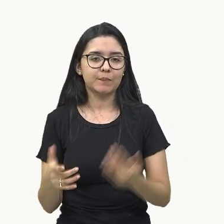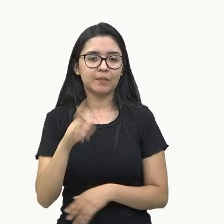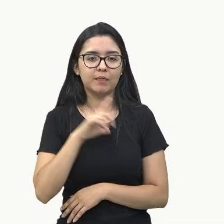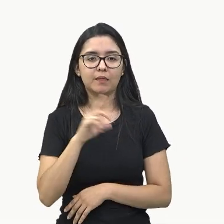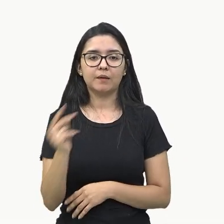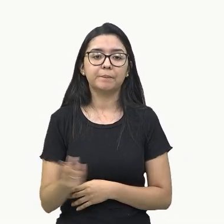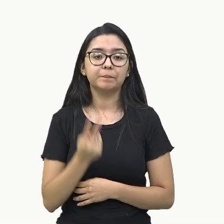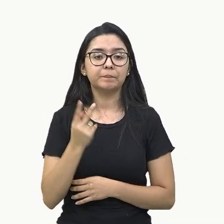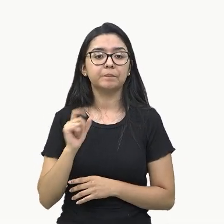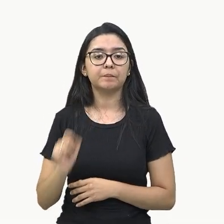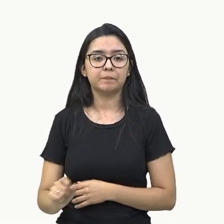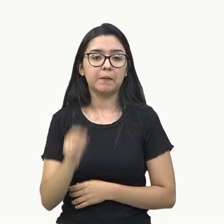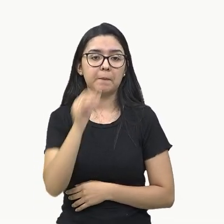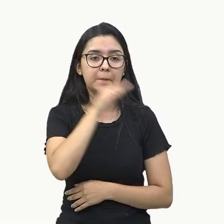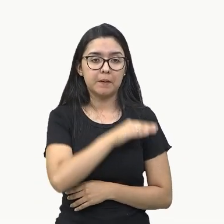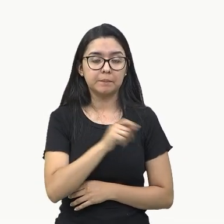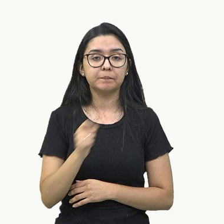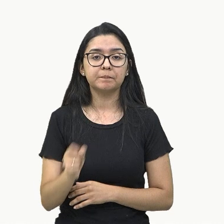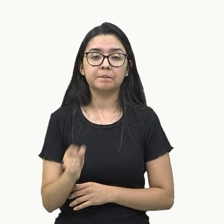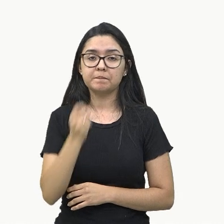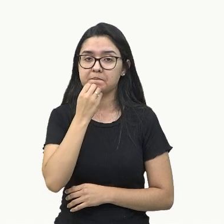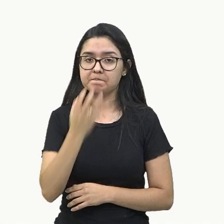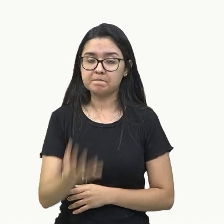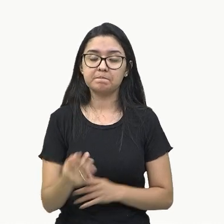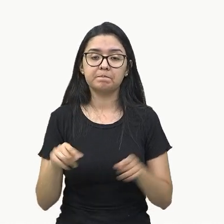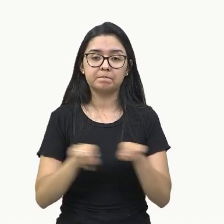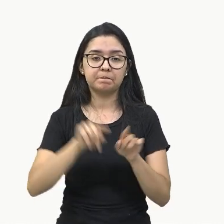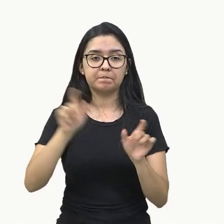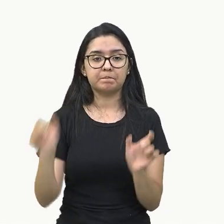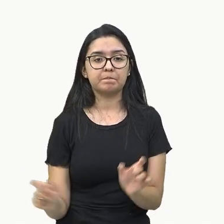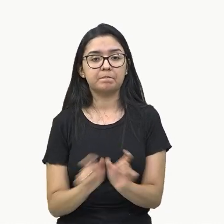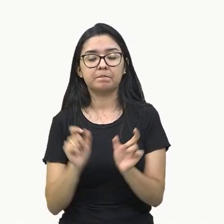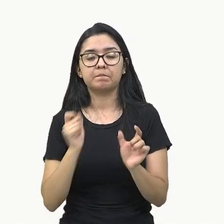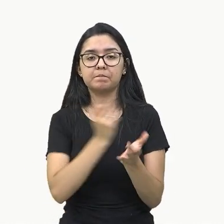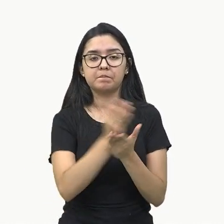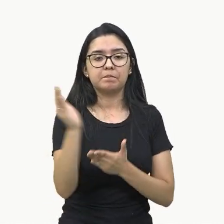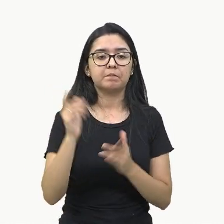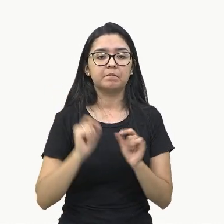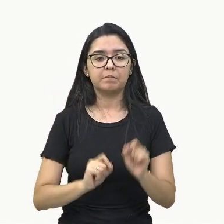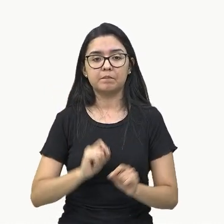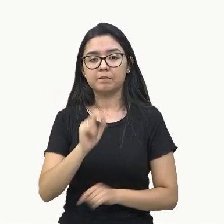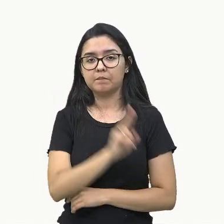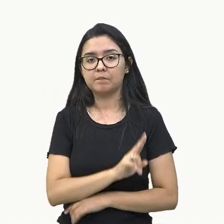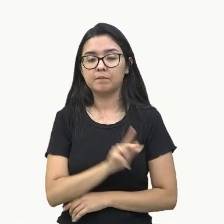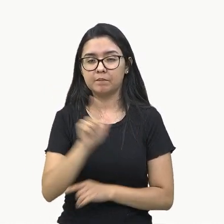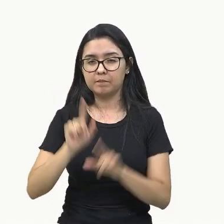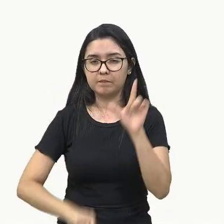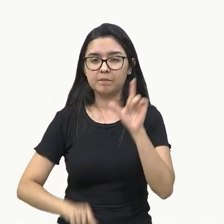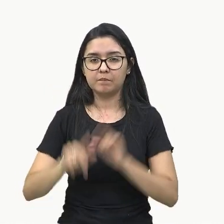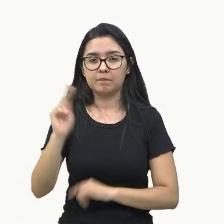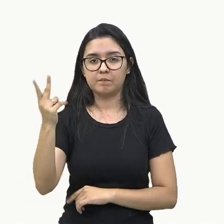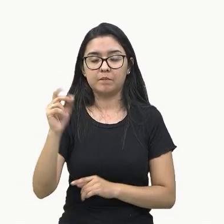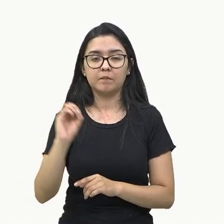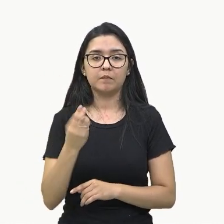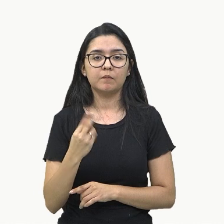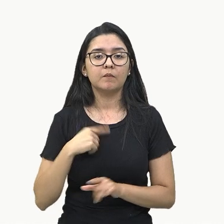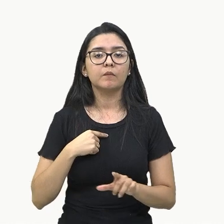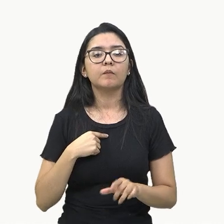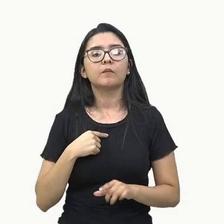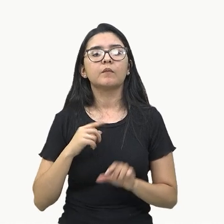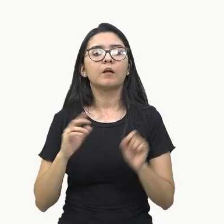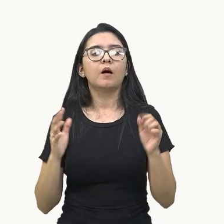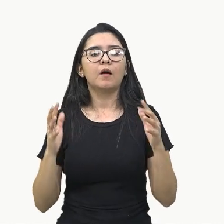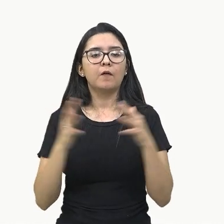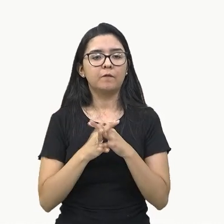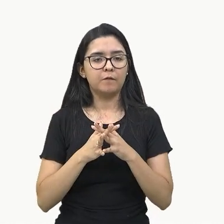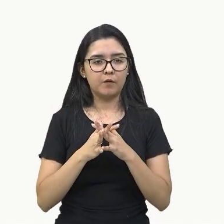elemento são as palavras bem ou mal, e os elementos que se seguem se iniciam com a letra H ou com vogal. Olha só,